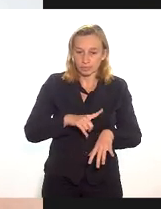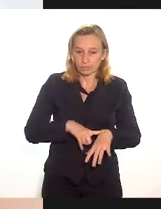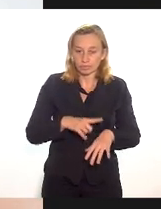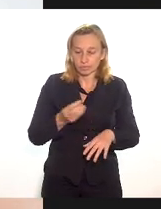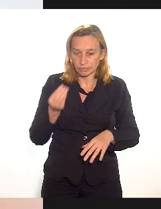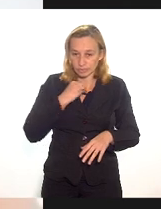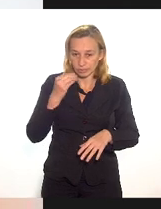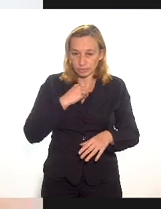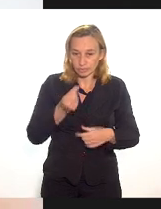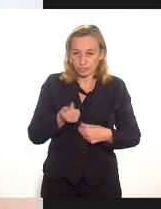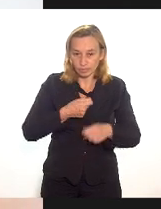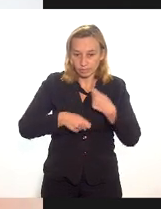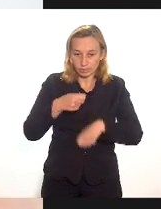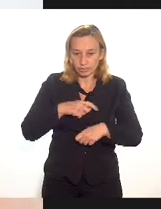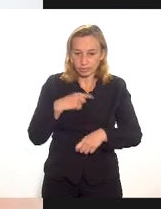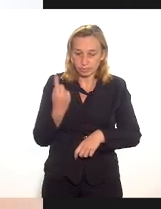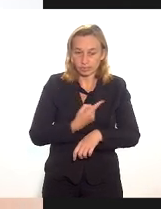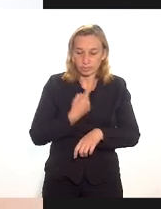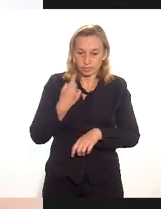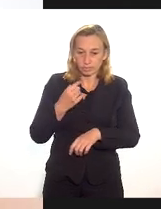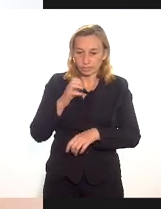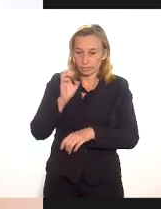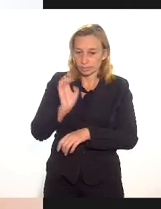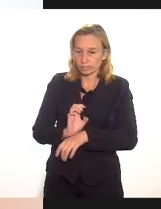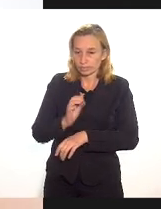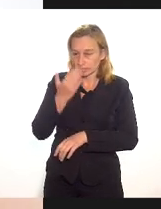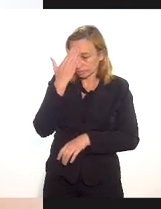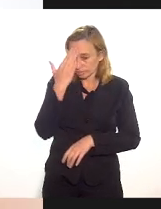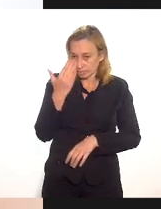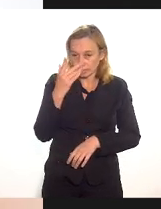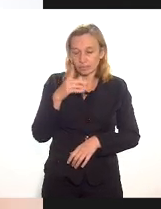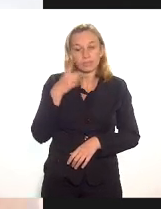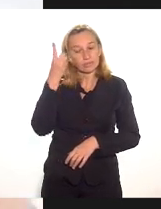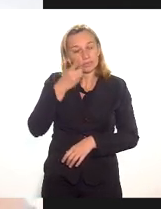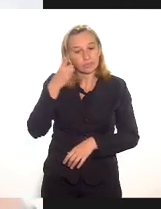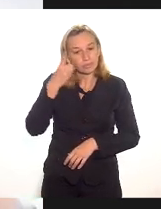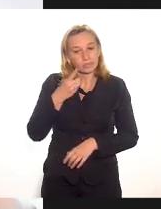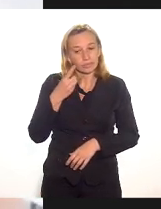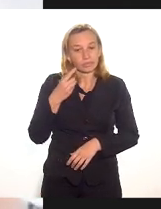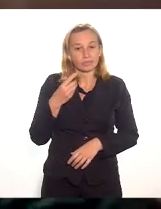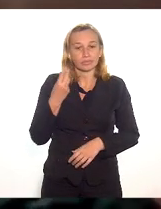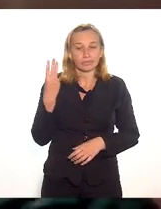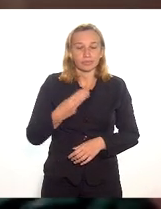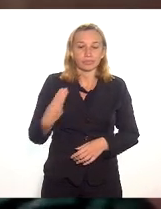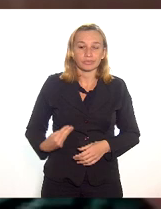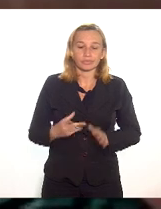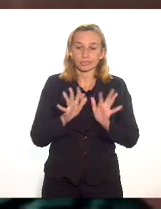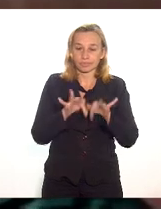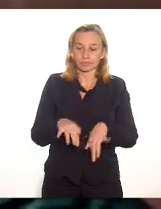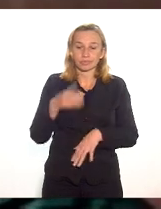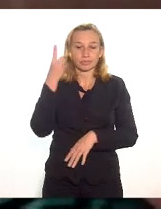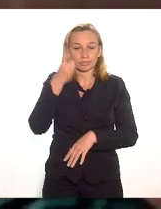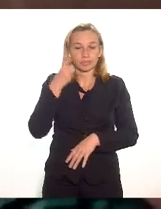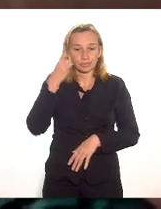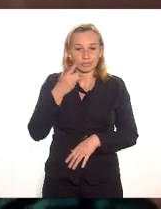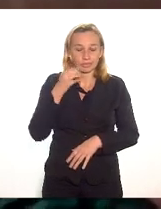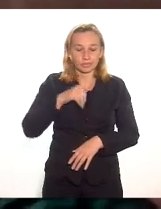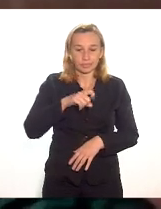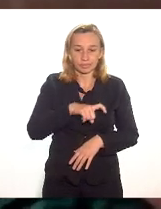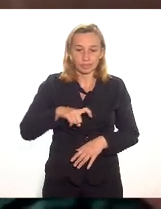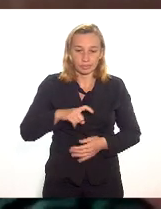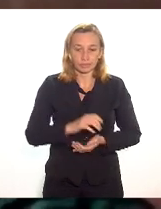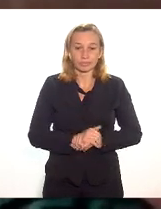economia do nosso Estado. Muito obrigada, deputada Mônica, parabéns pelo seu discurso. Para finalizar, deputado Max,